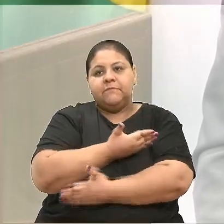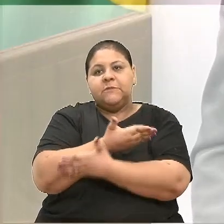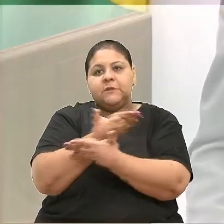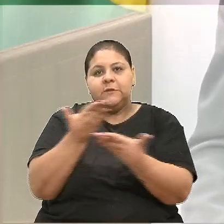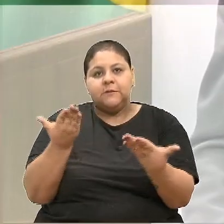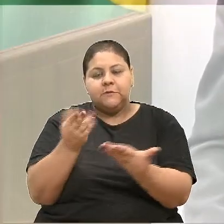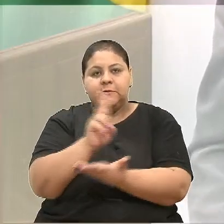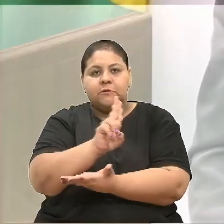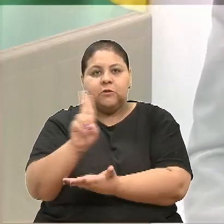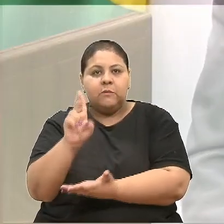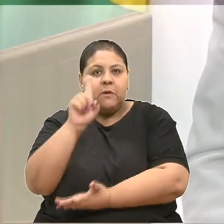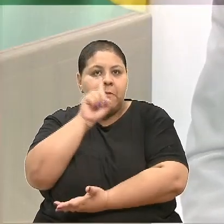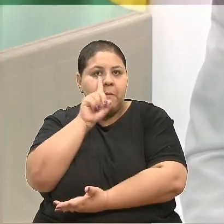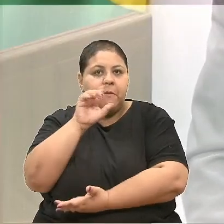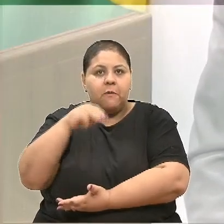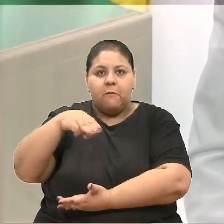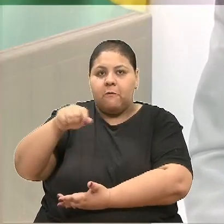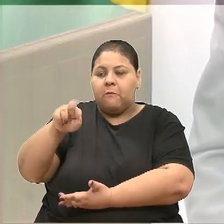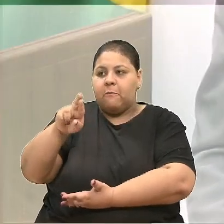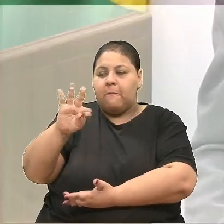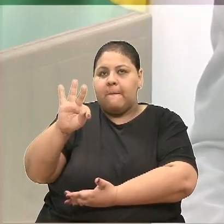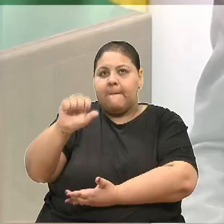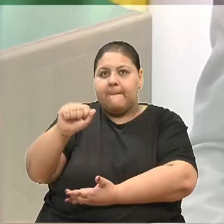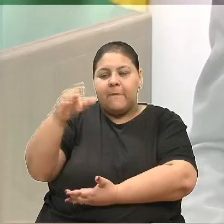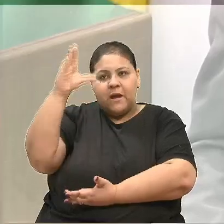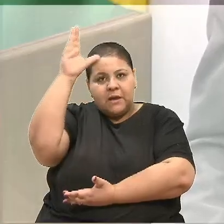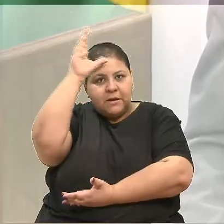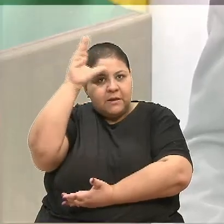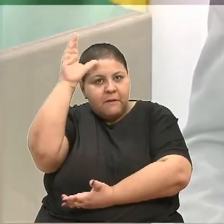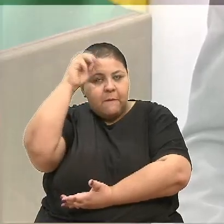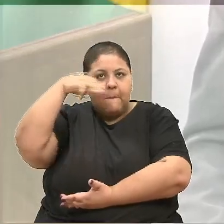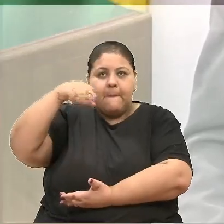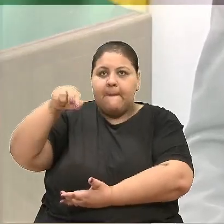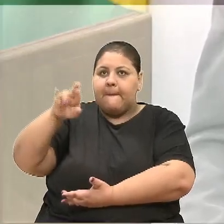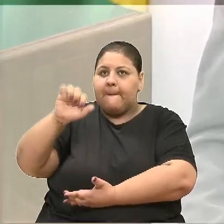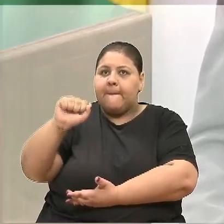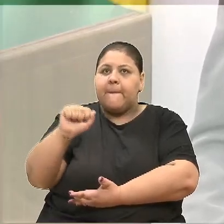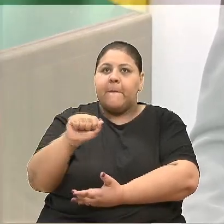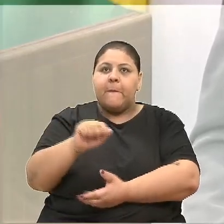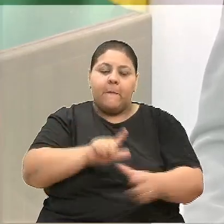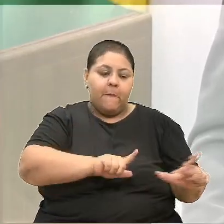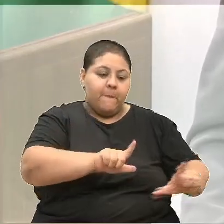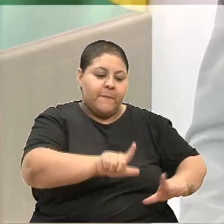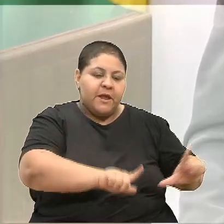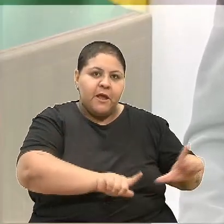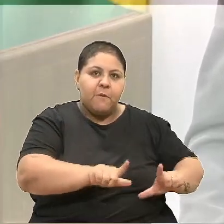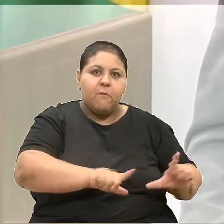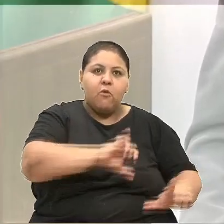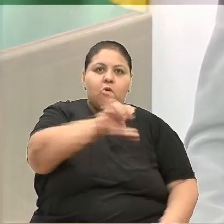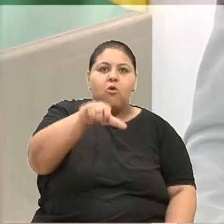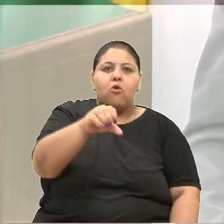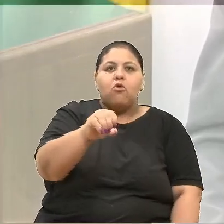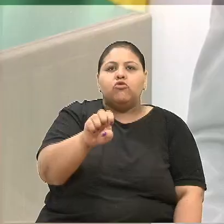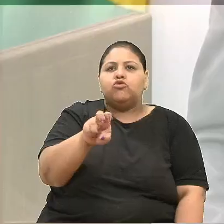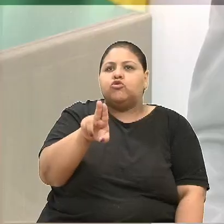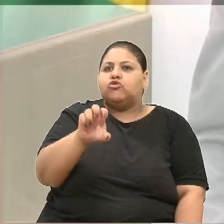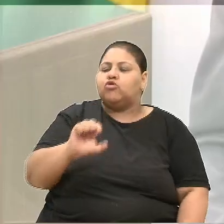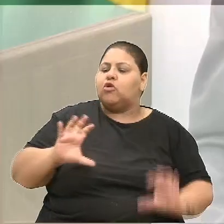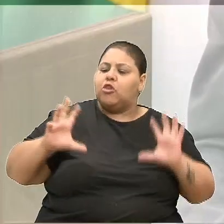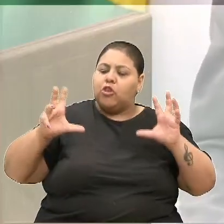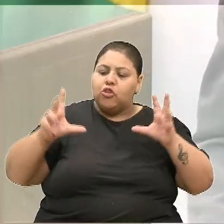sua mãe Marta, da tia Maria lá do Pôr do Sol, dos primos, Josué, todos